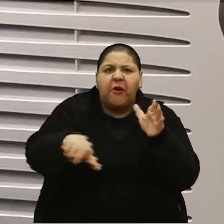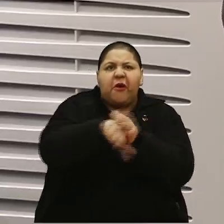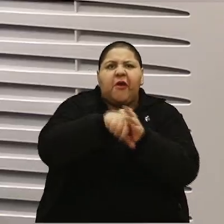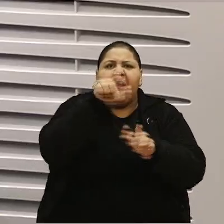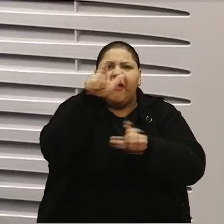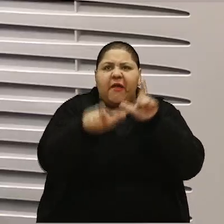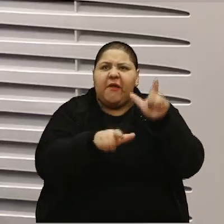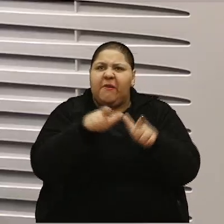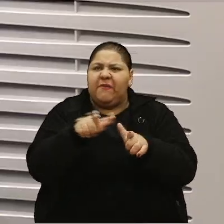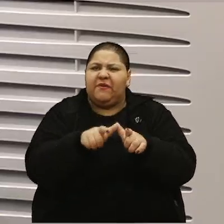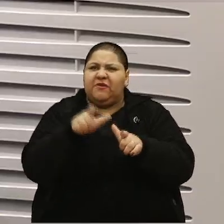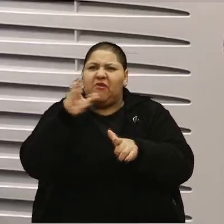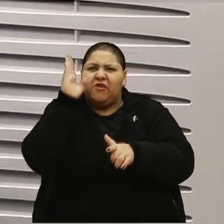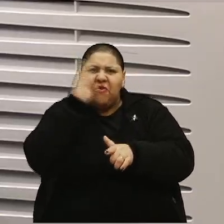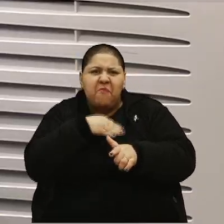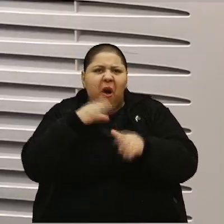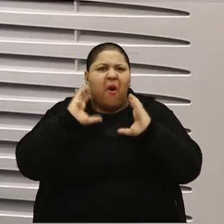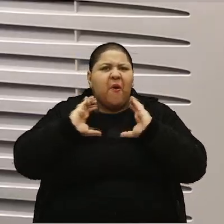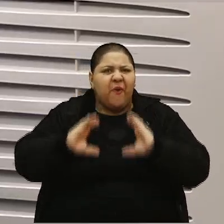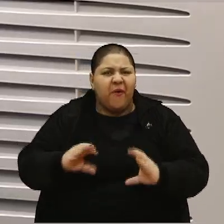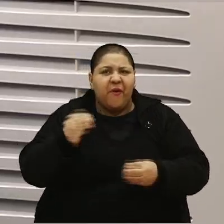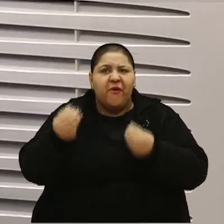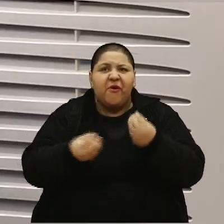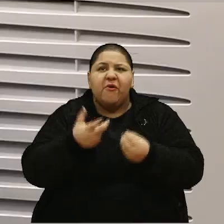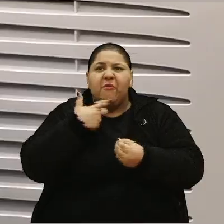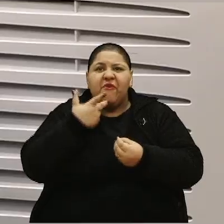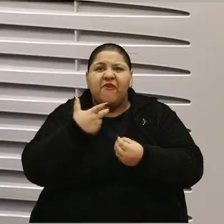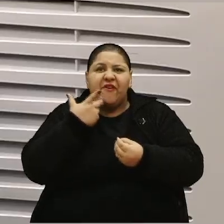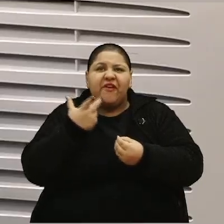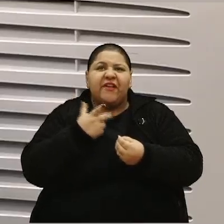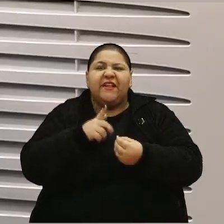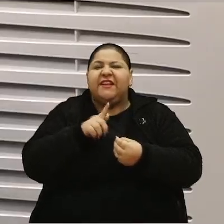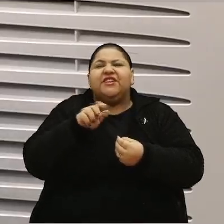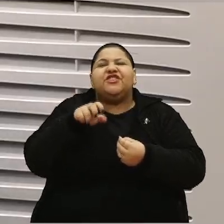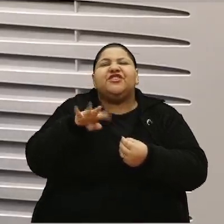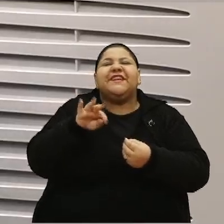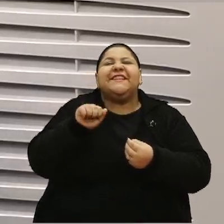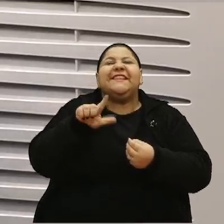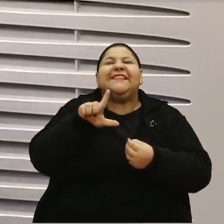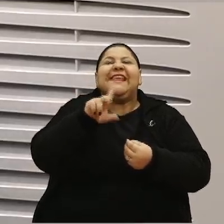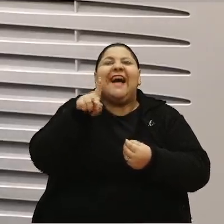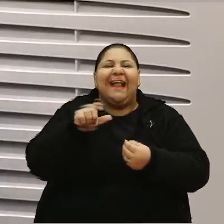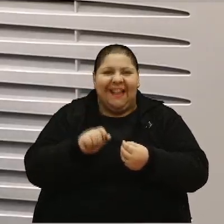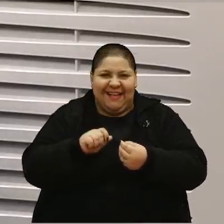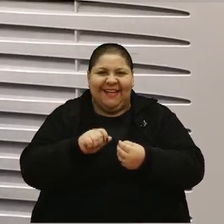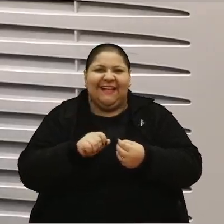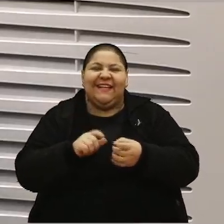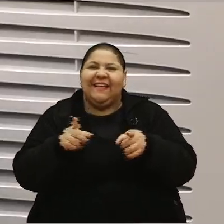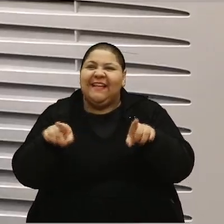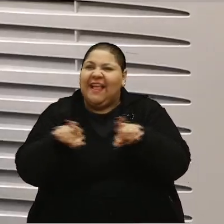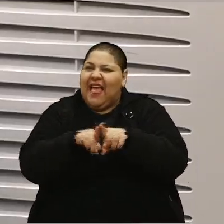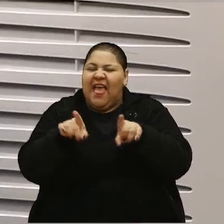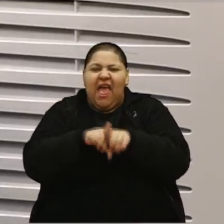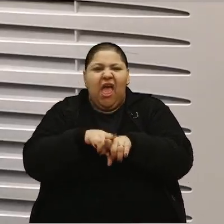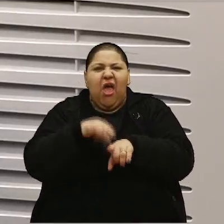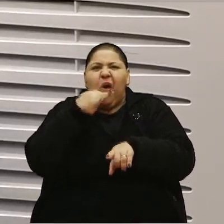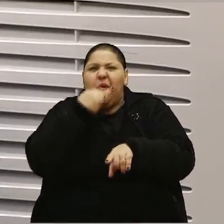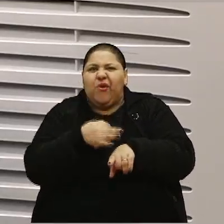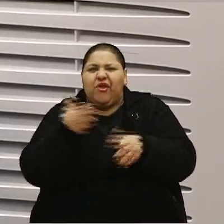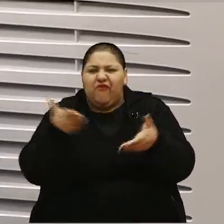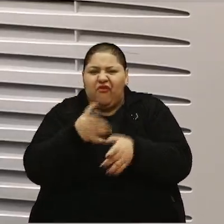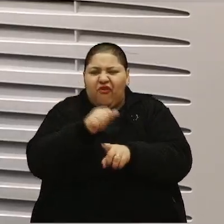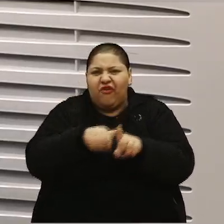pessoas de má índole, como diz o Chaves lá, gentalha, gentalha, gentalha, né? Isso é um escrúpulo hoje